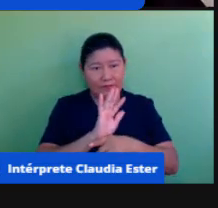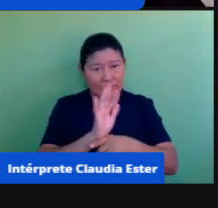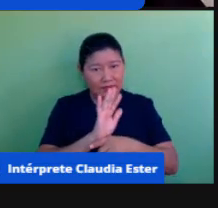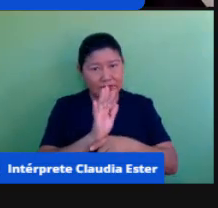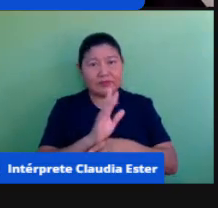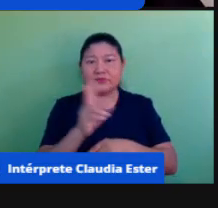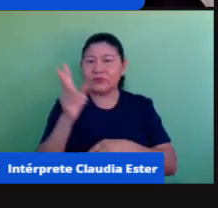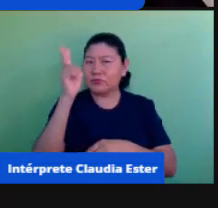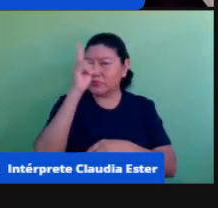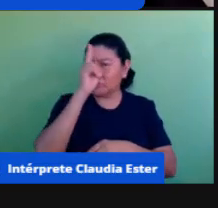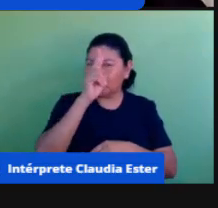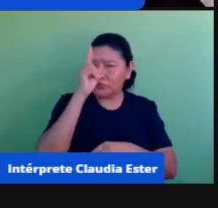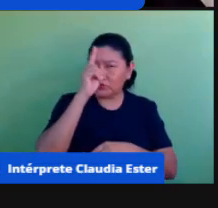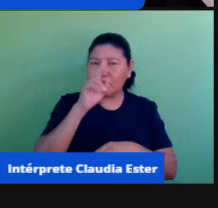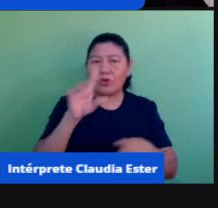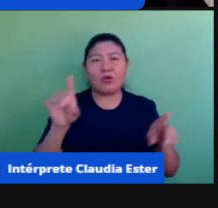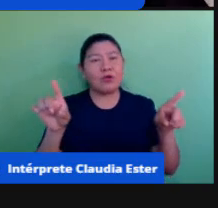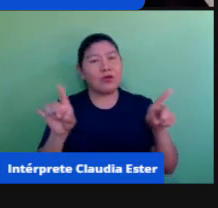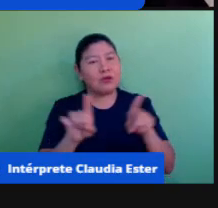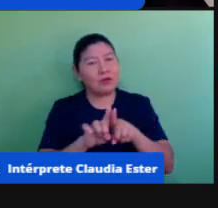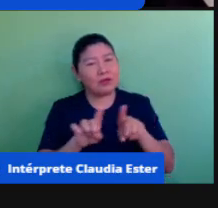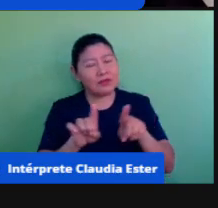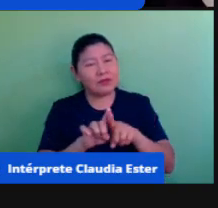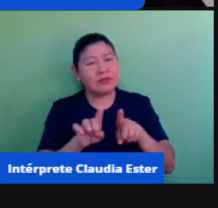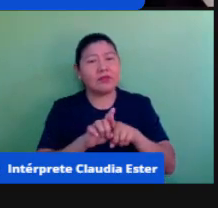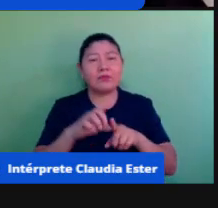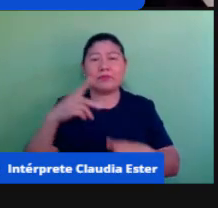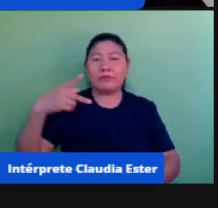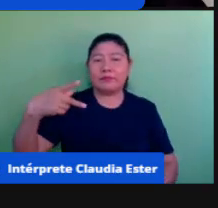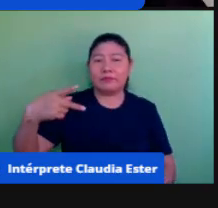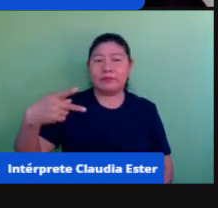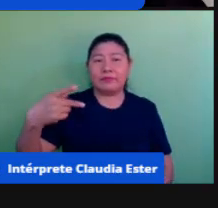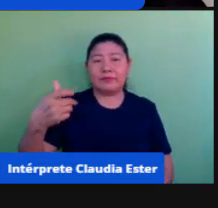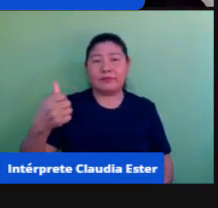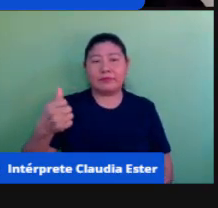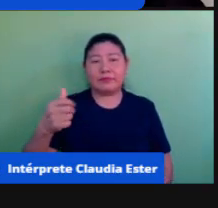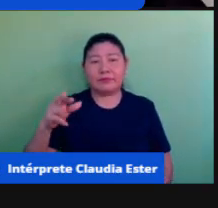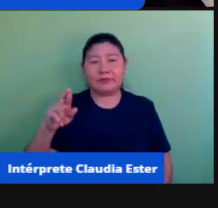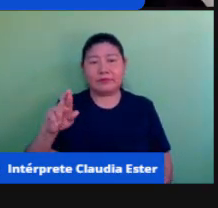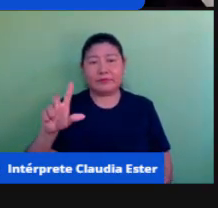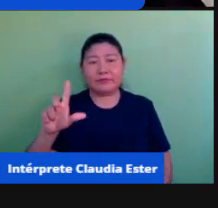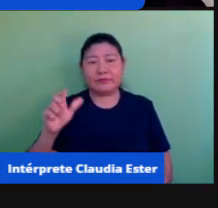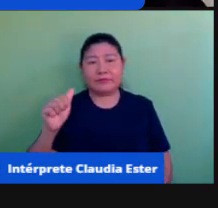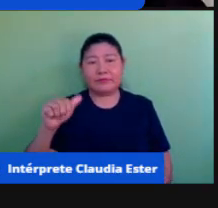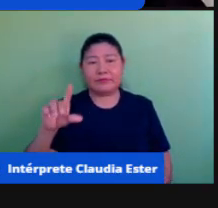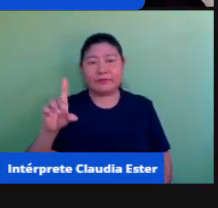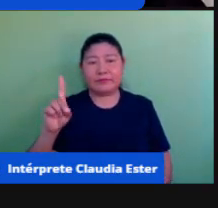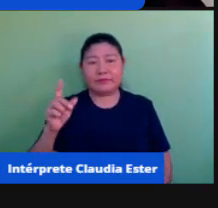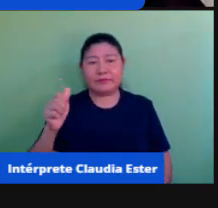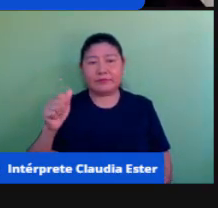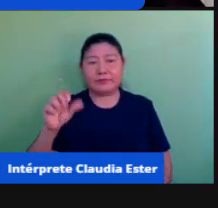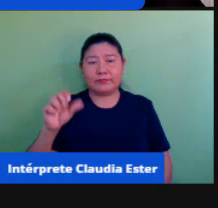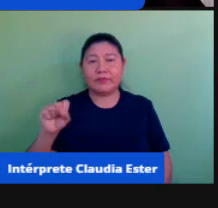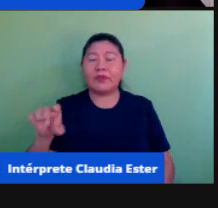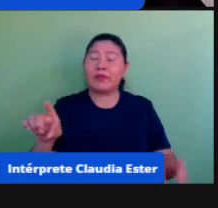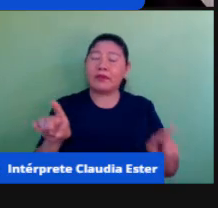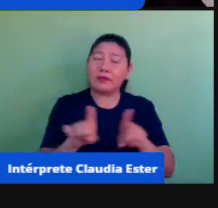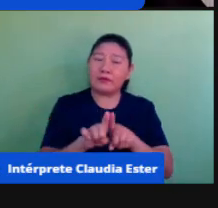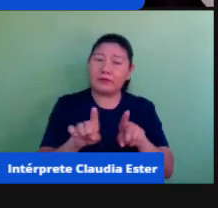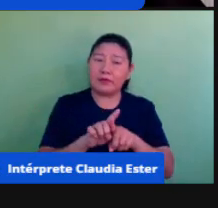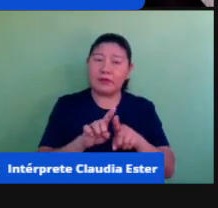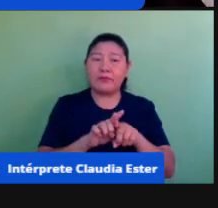parlendas. Nós temos o canal de vídeo de leitura de diversos livros, o